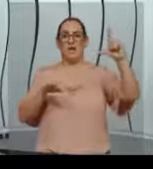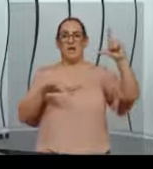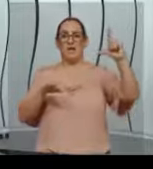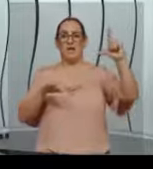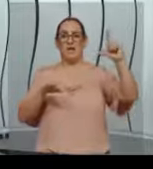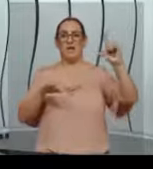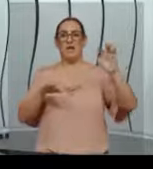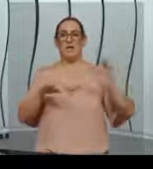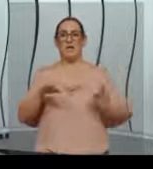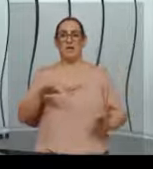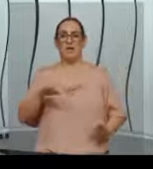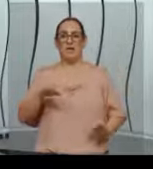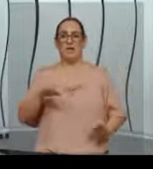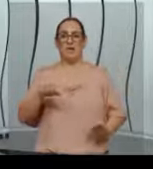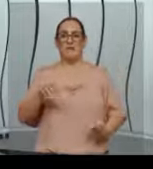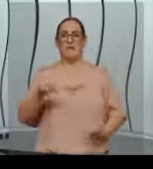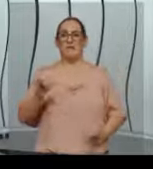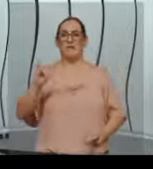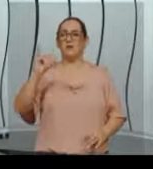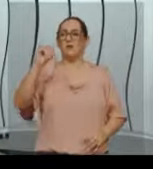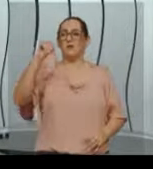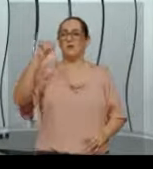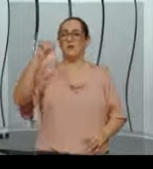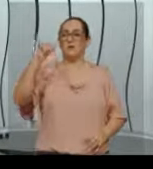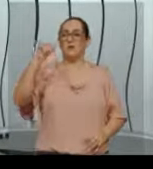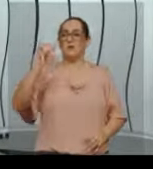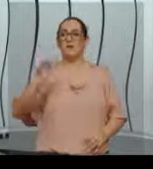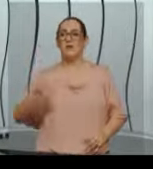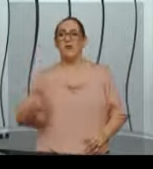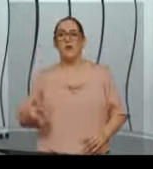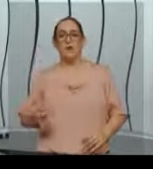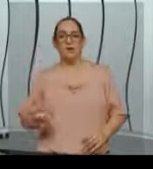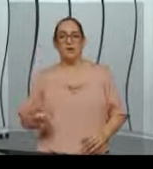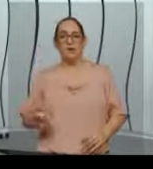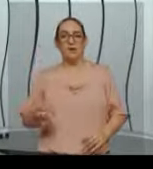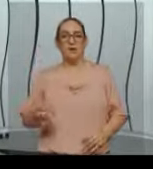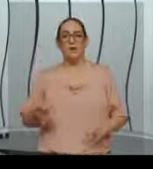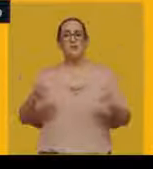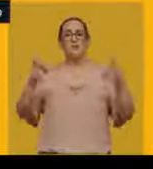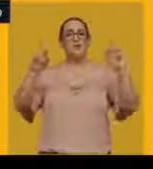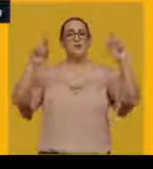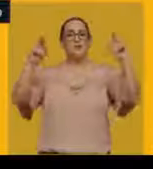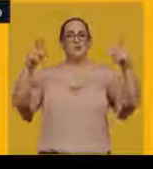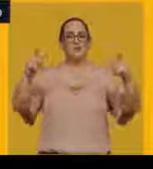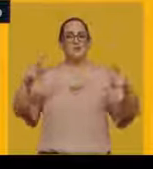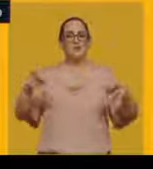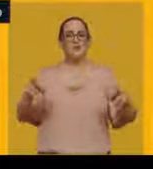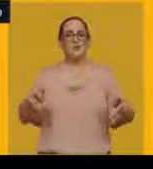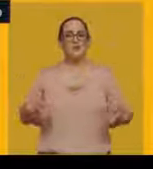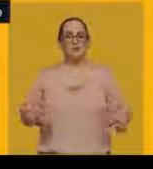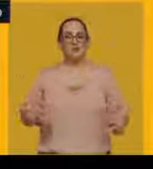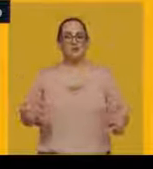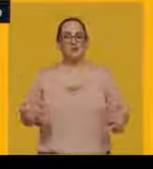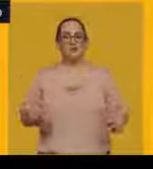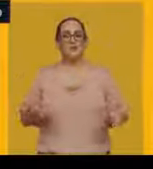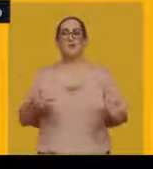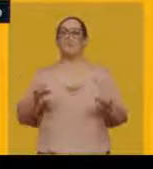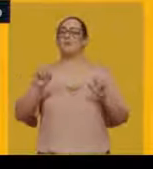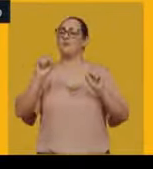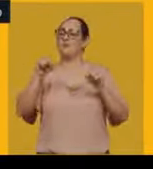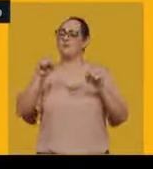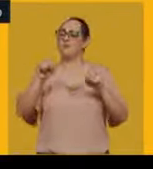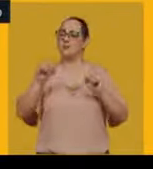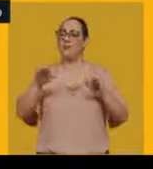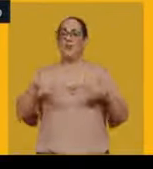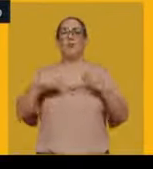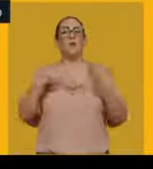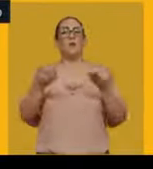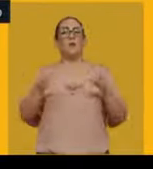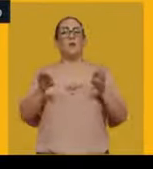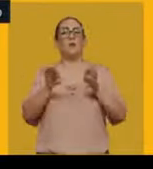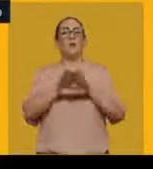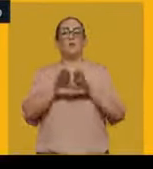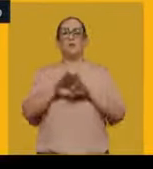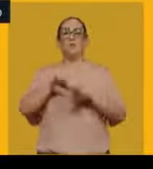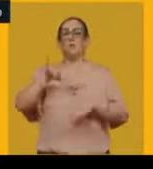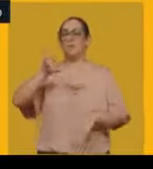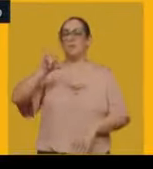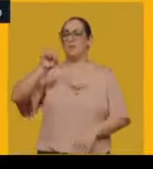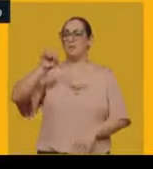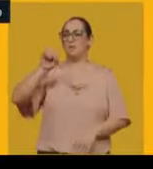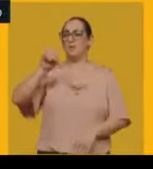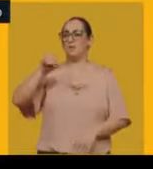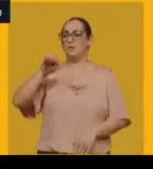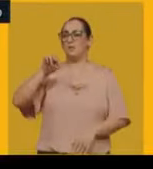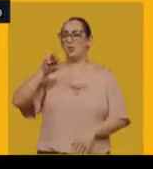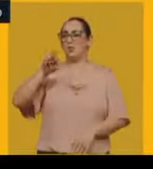um isômero, porque é uma cadeia aberta, possui insaturação e R1 diferente de R2,